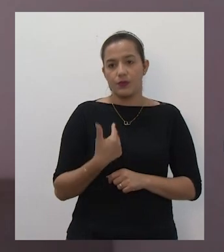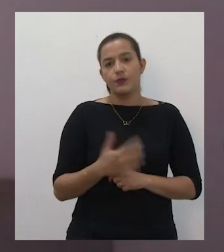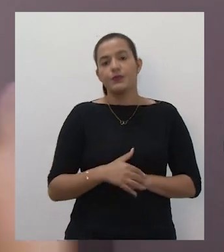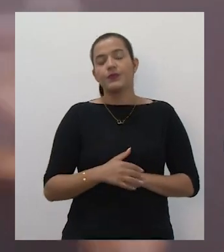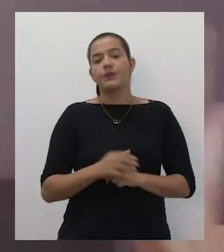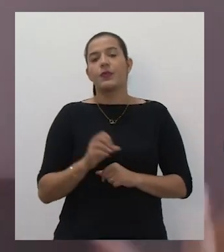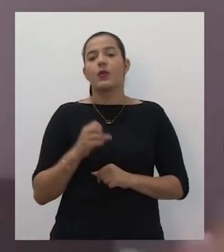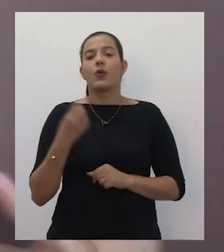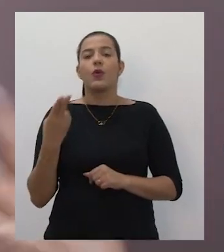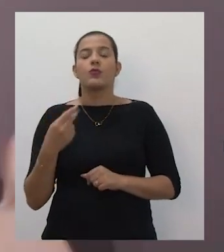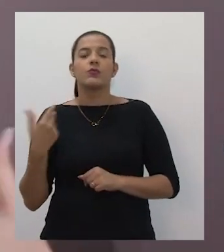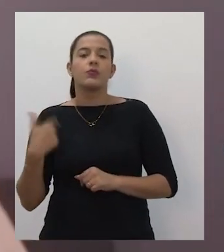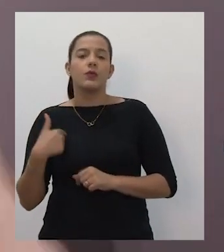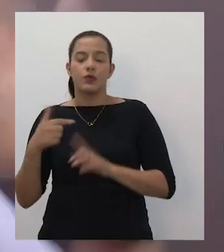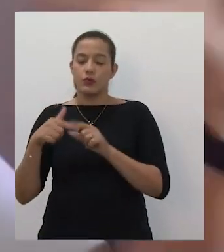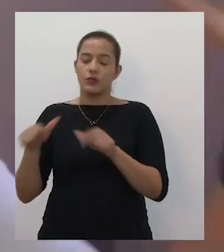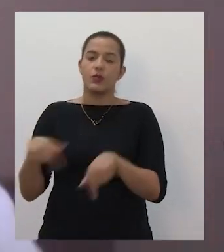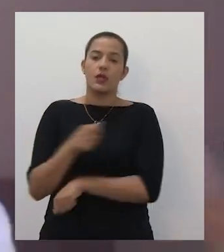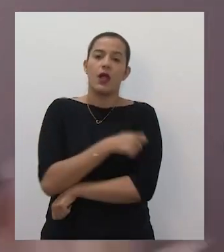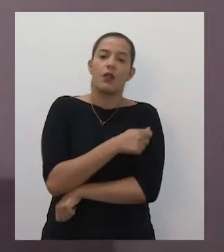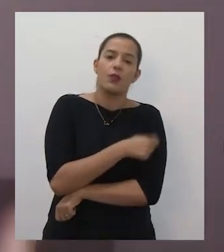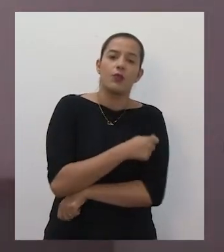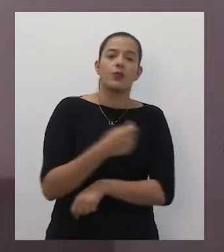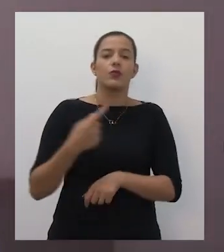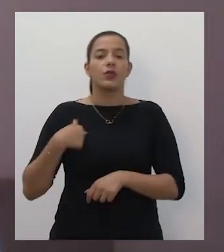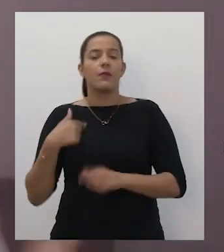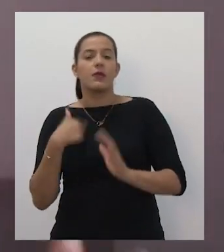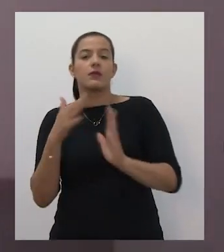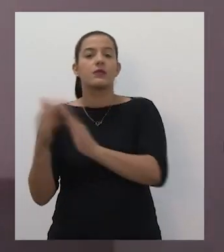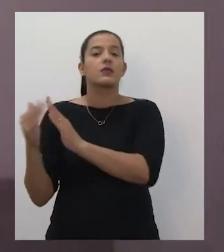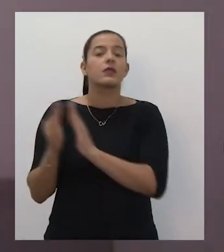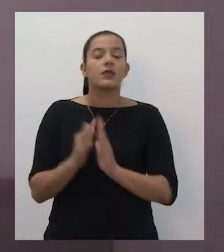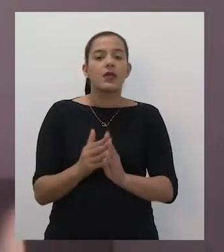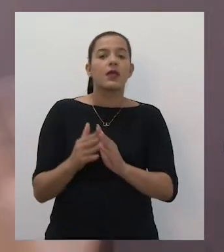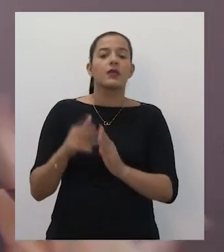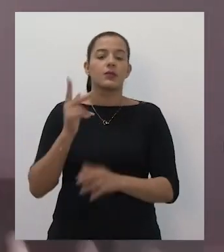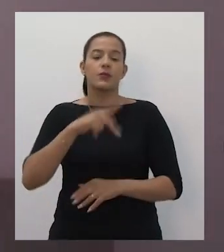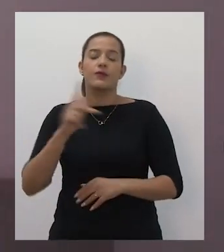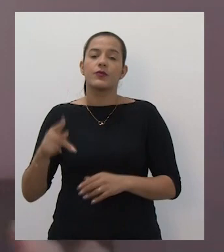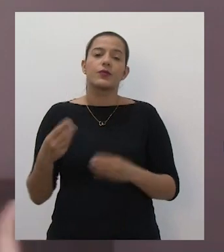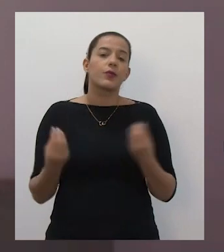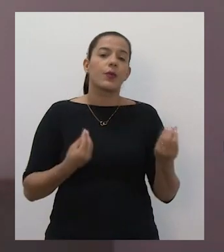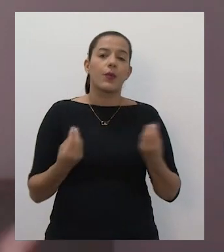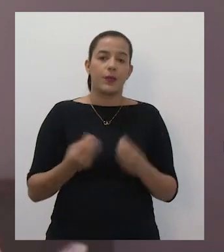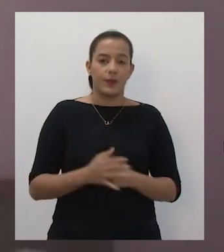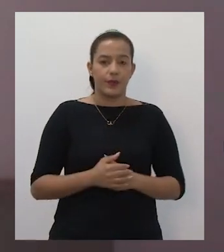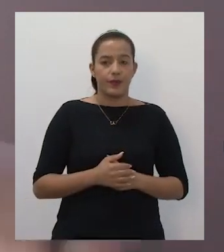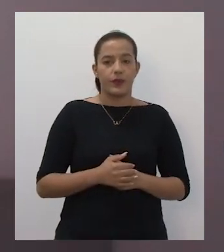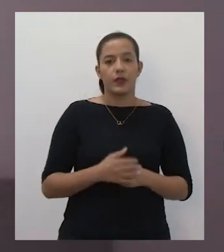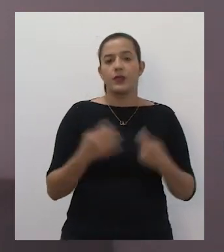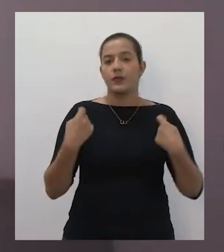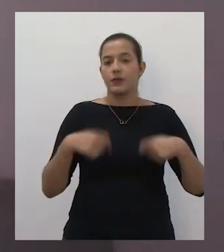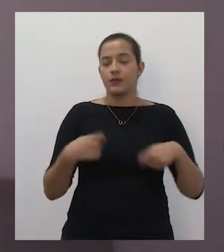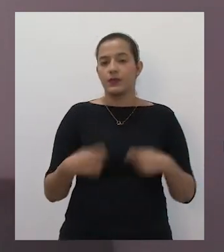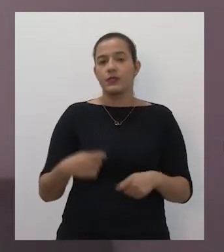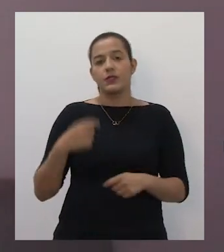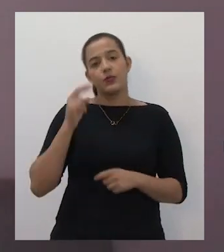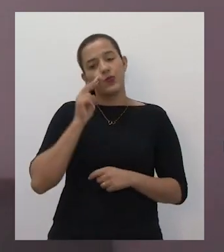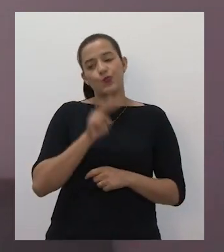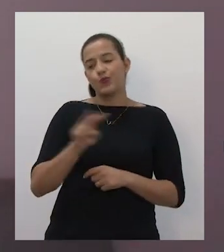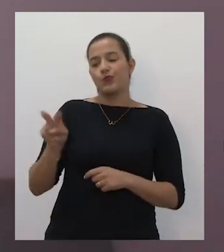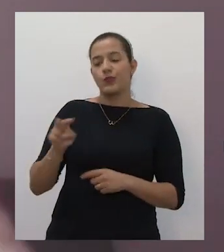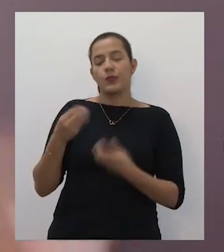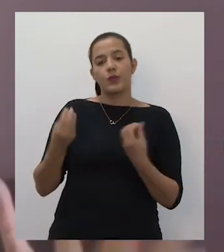meus estudantes, no caso da minha comunidade, dos meus professores, enfim, a gente tem que ter esse olhar personalizado,